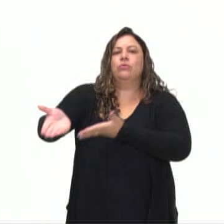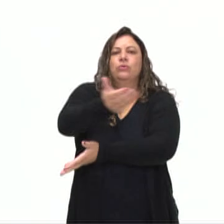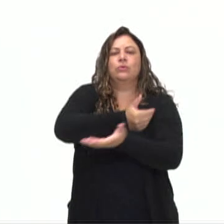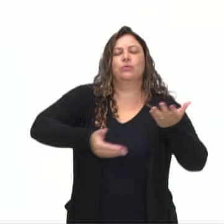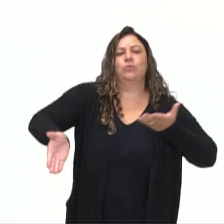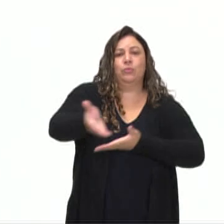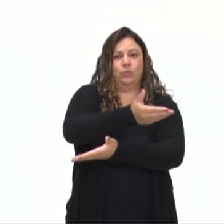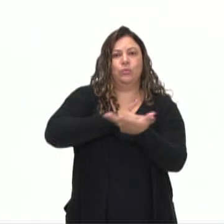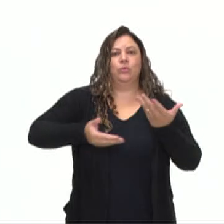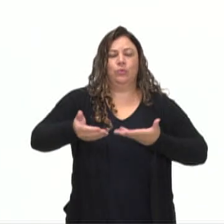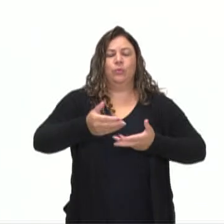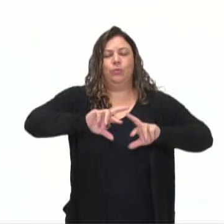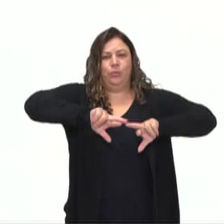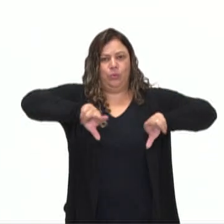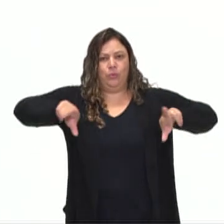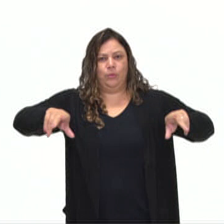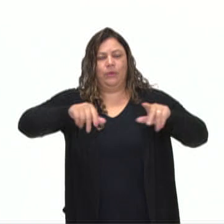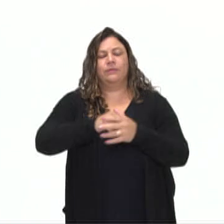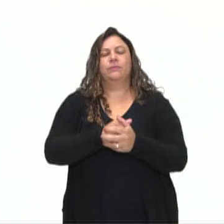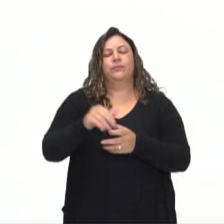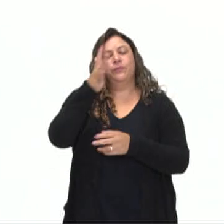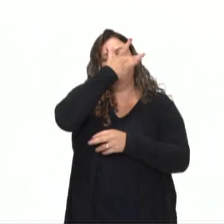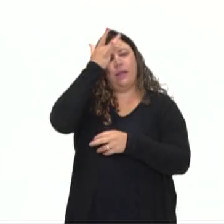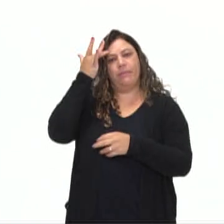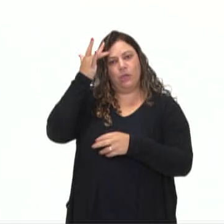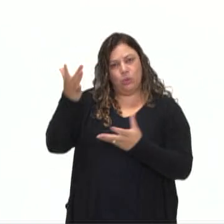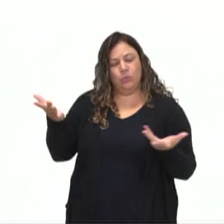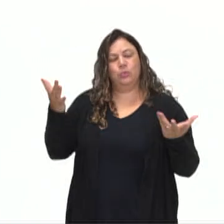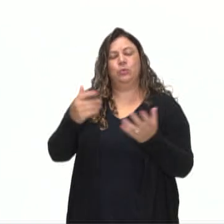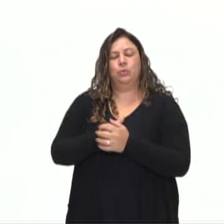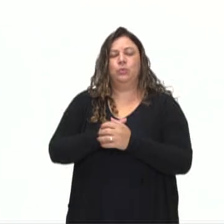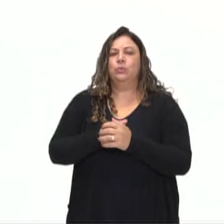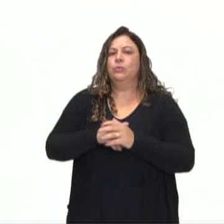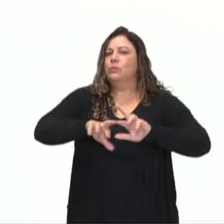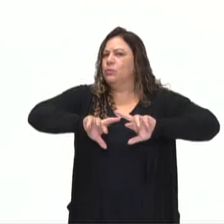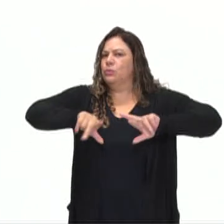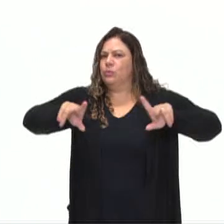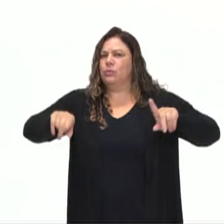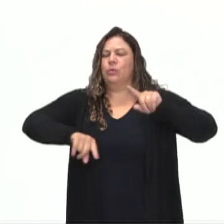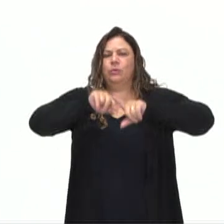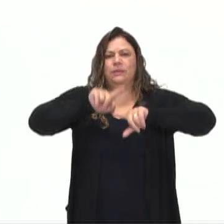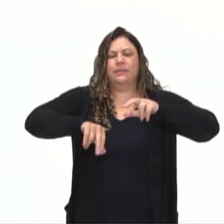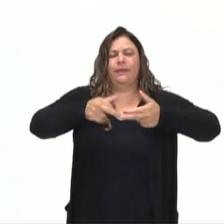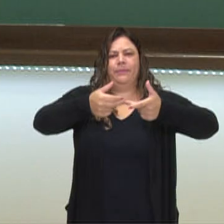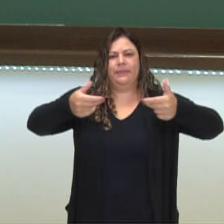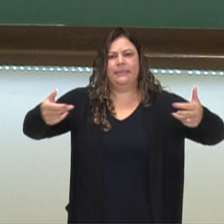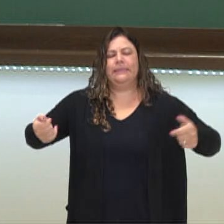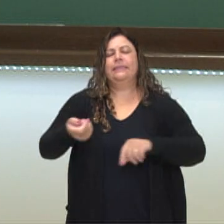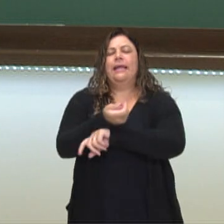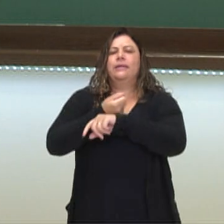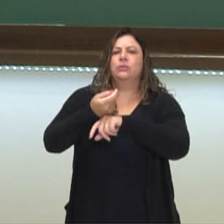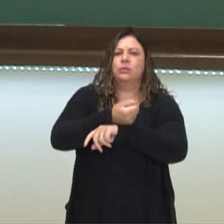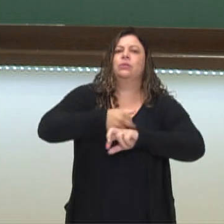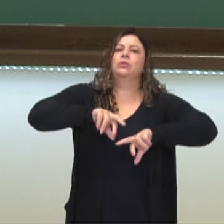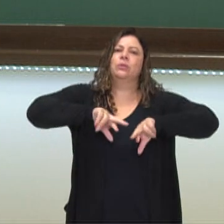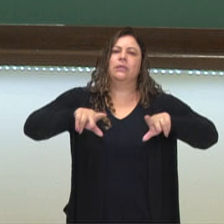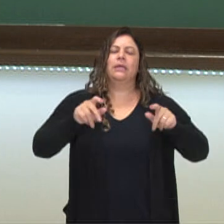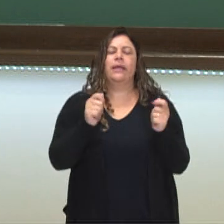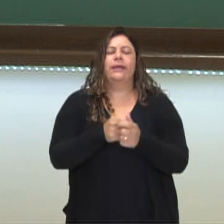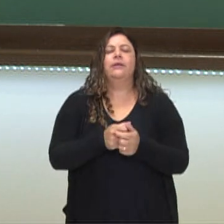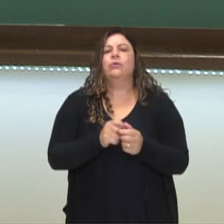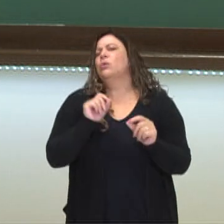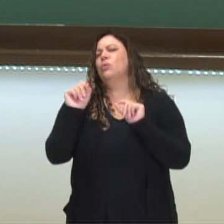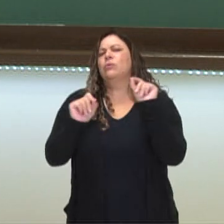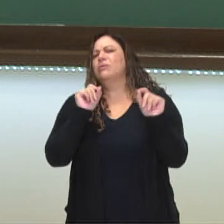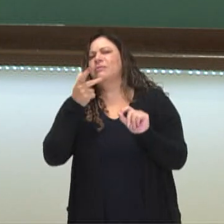associado à circulação de pessoas, capitais, serviços e mercadorias no mundo globalizado. Então, quando estamos falando em fluxos,